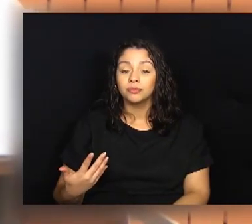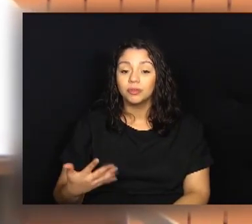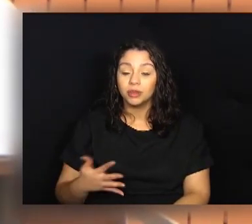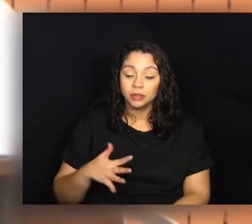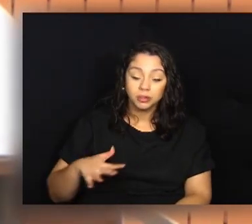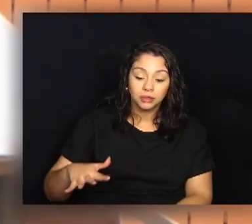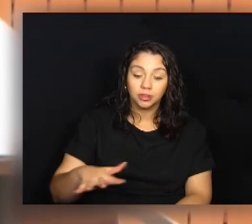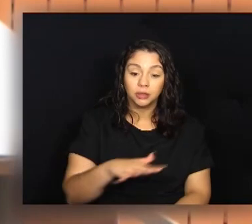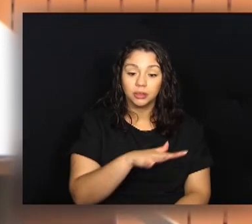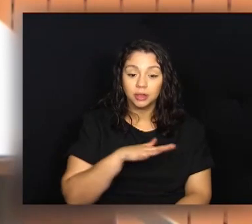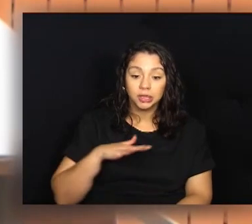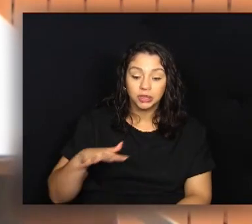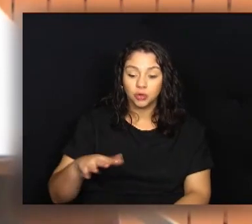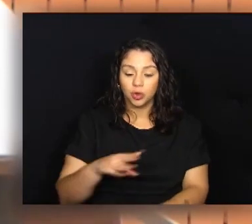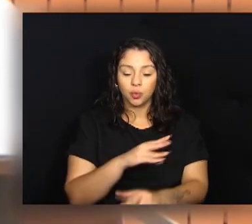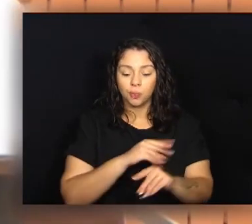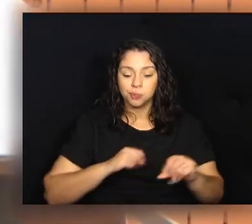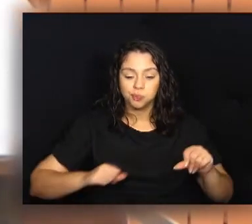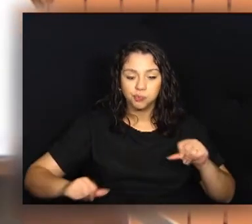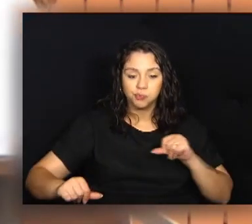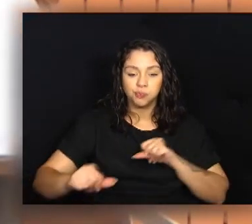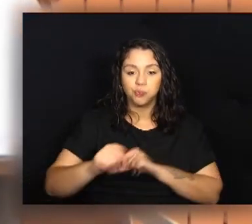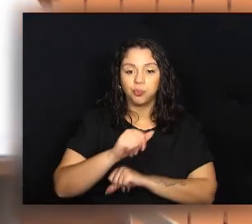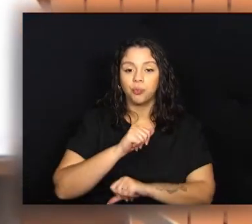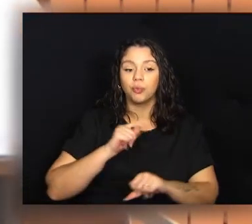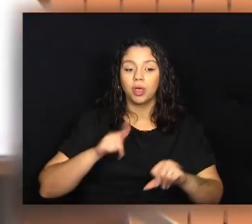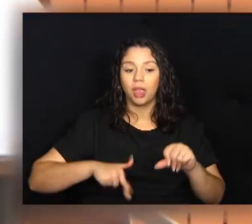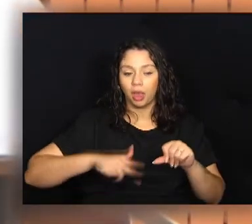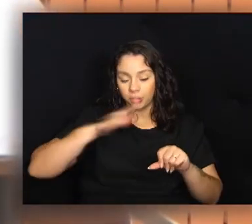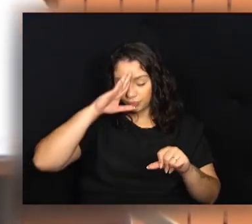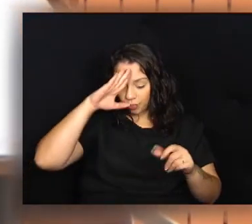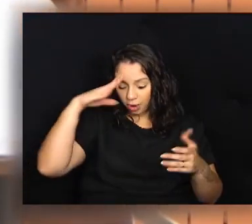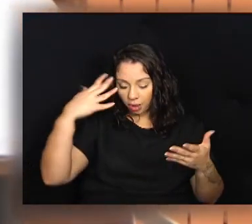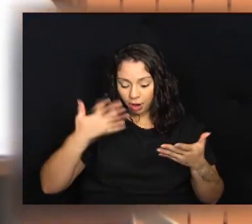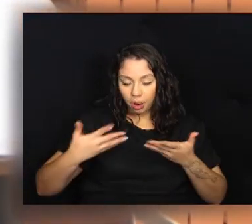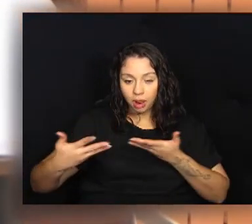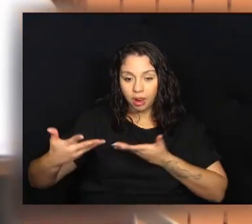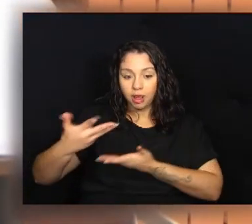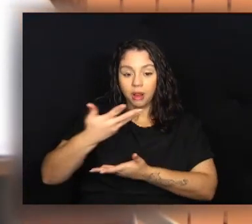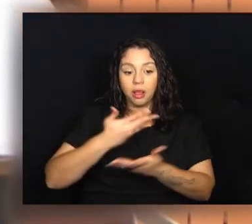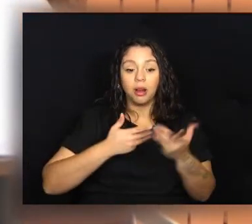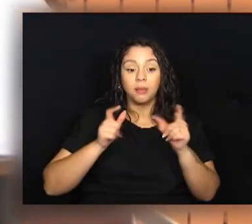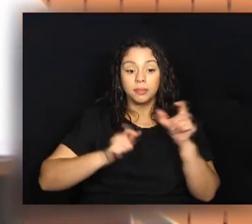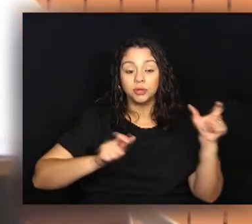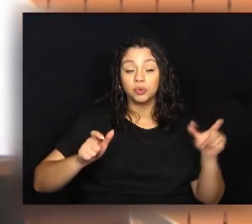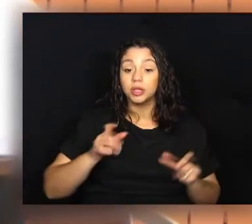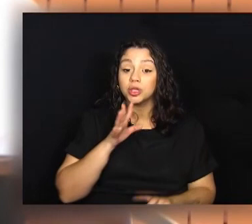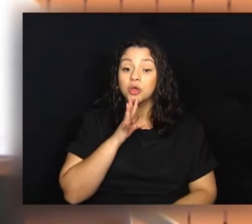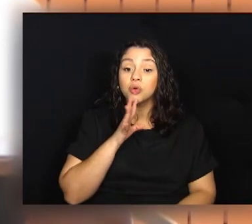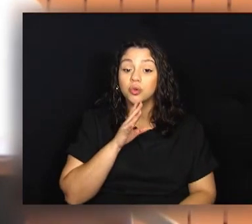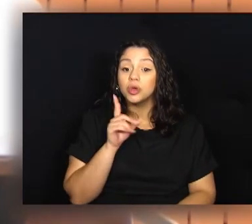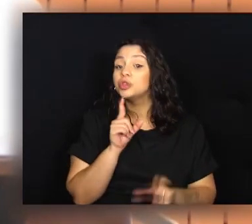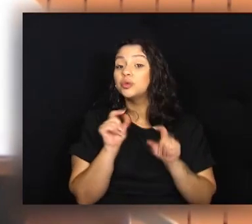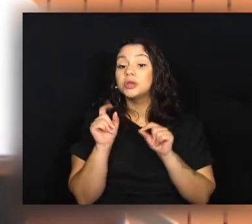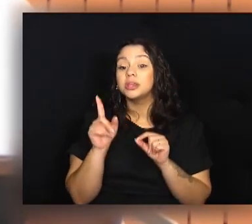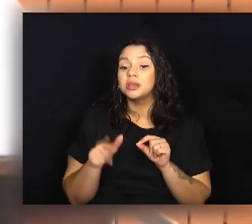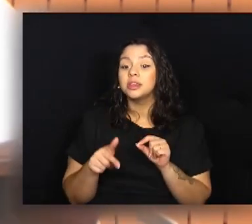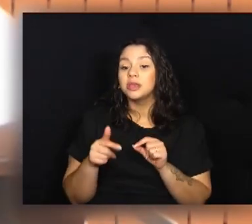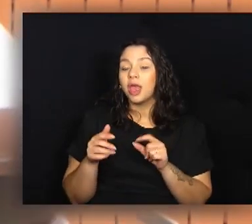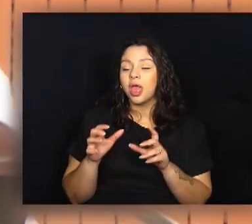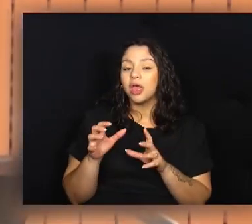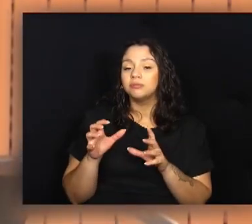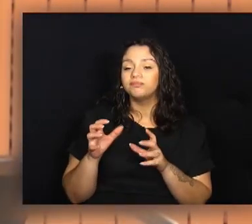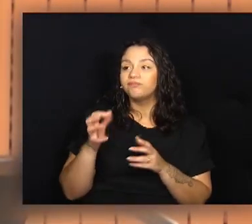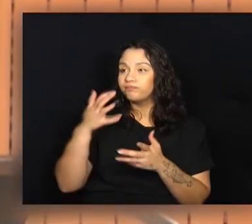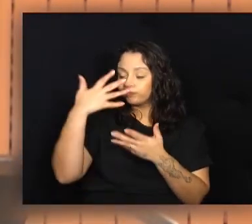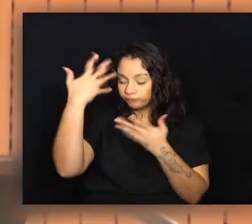Território de terreiro. O sagrado, para quem conhece o que é o sagrado, para